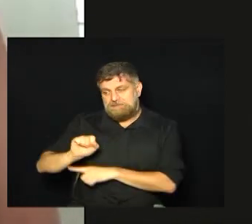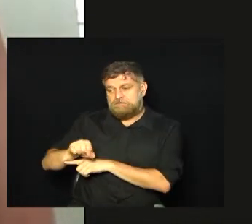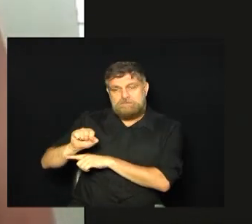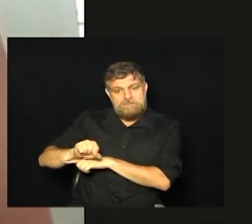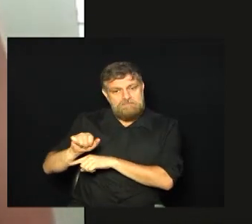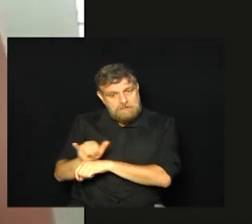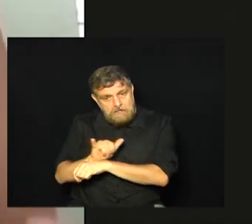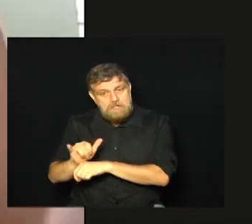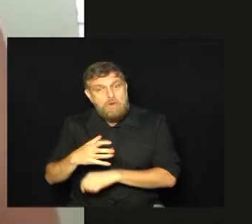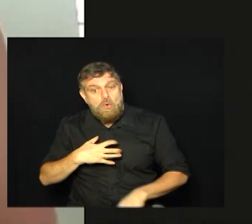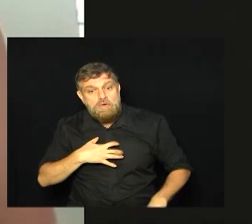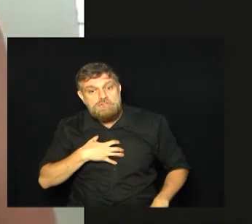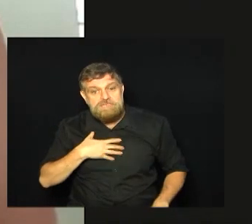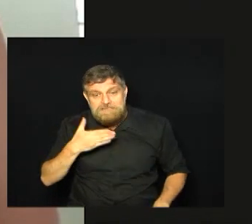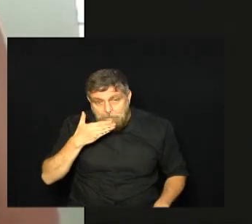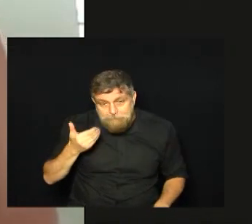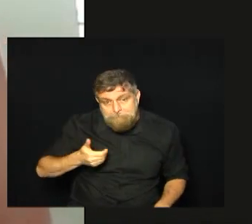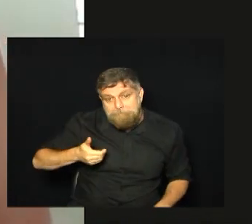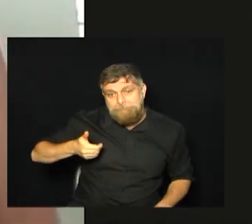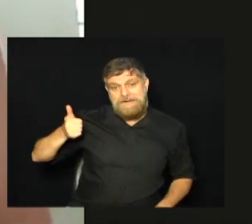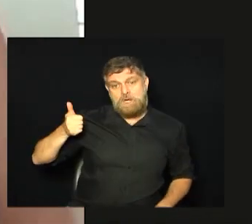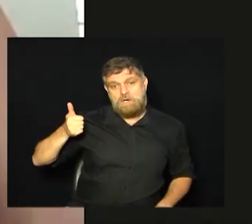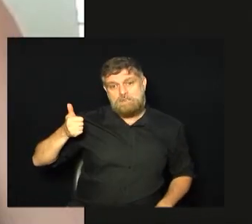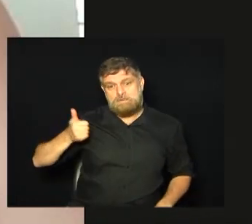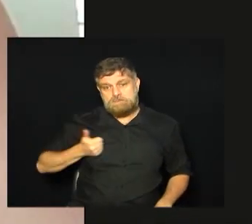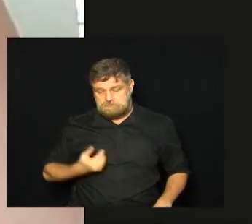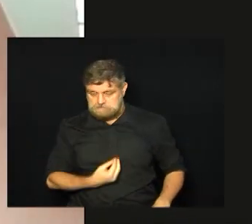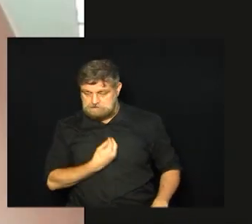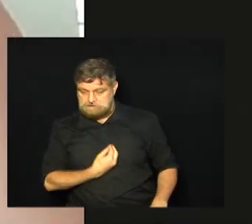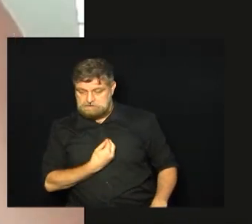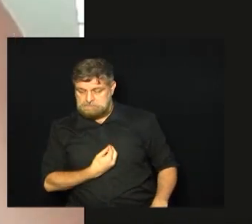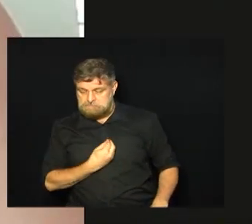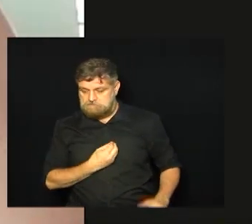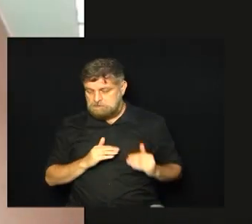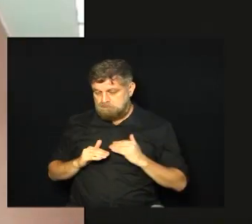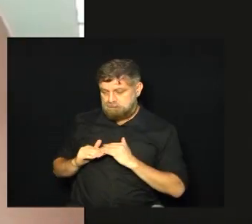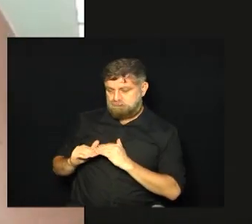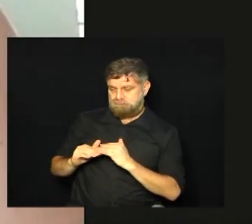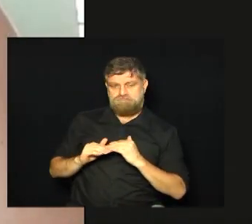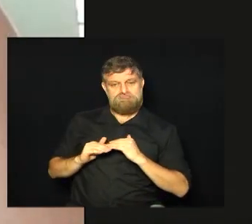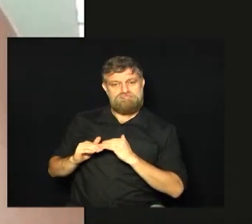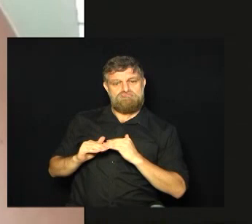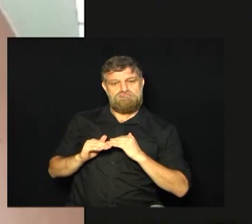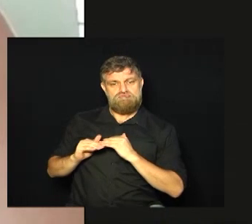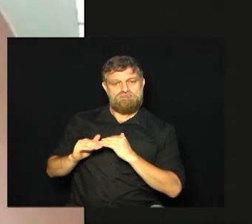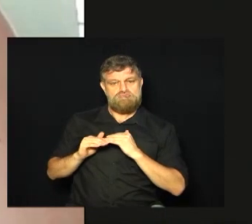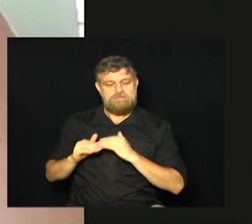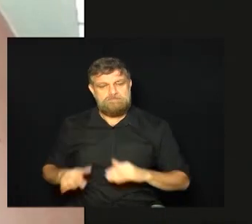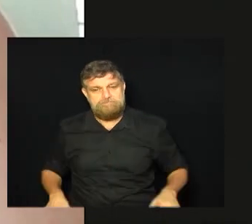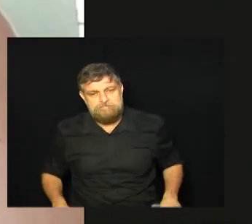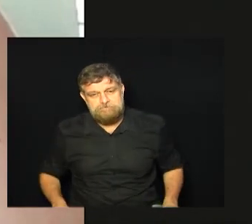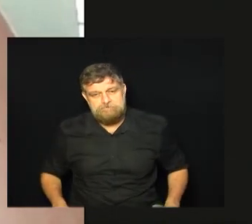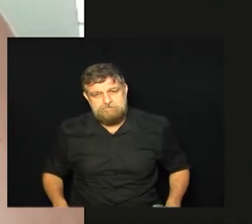maneira assim, melhor de viver, de equilibrar as coisas.